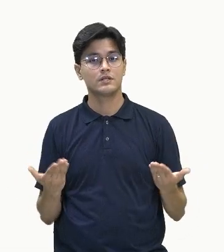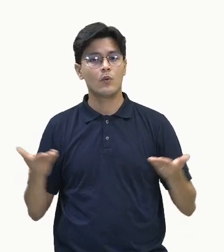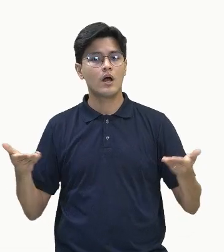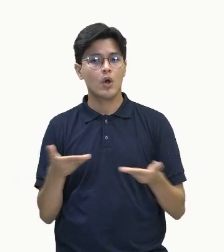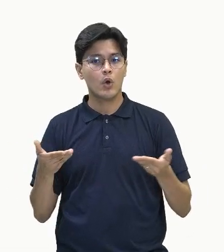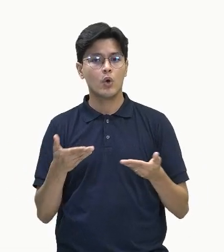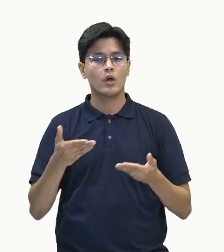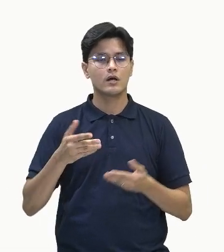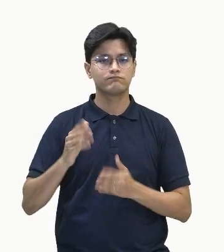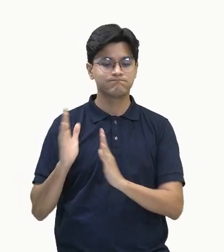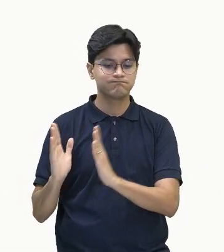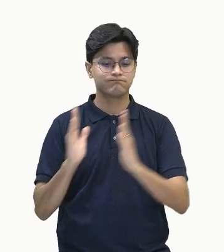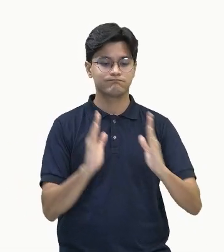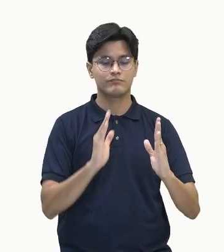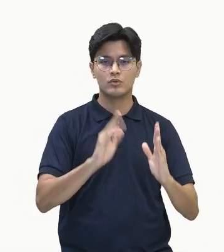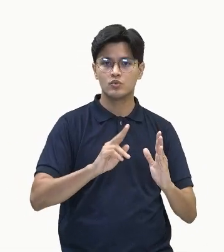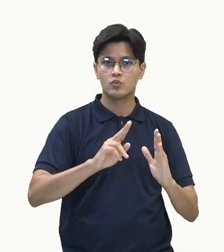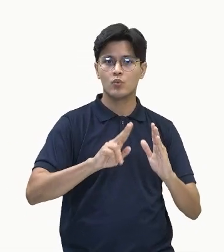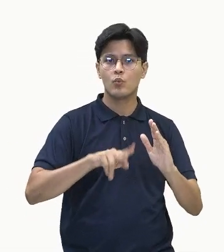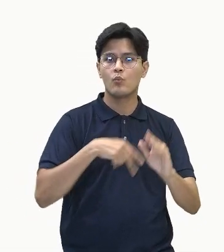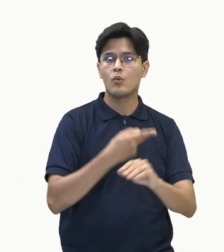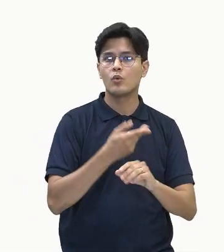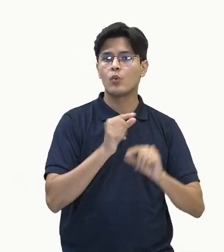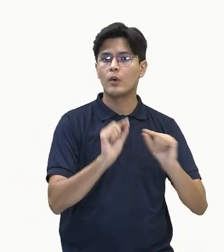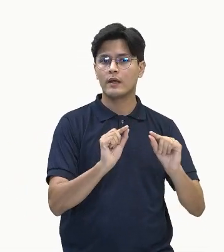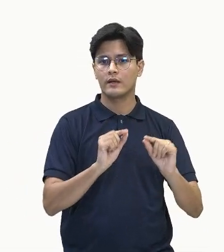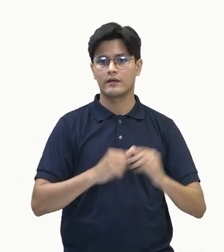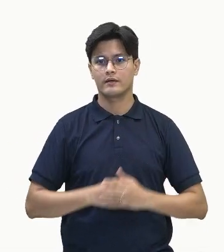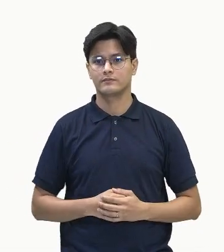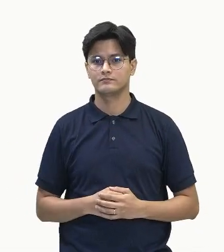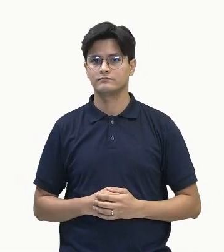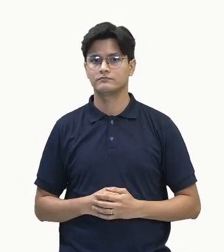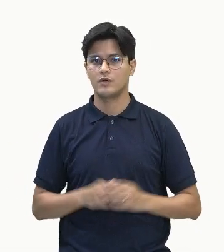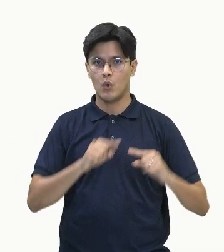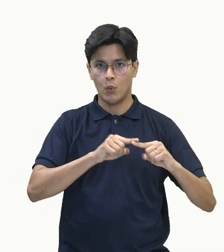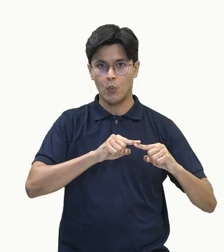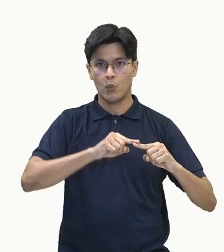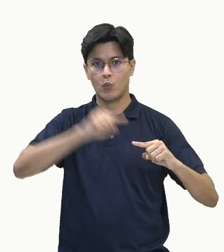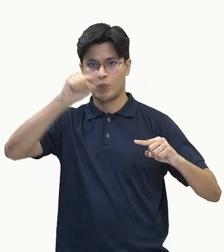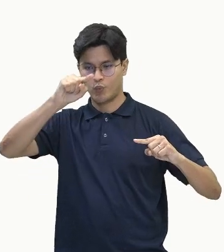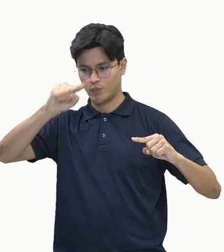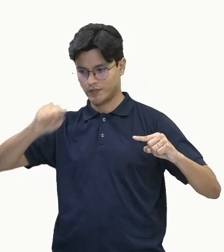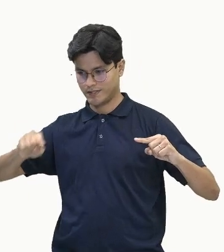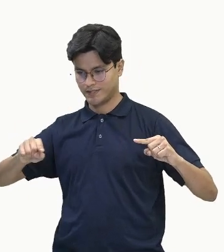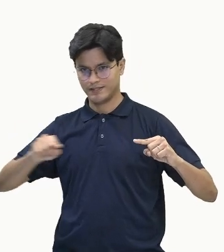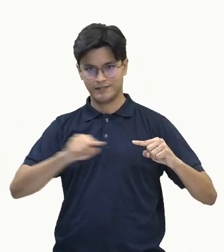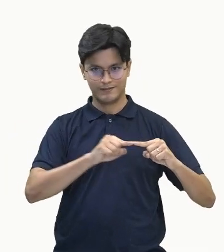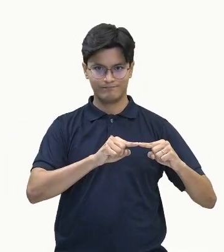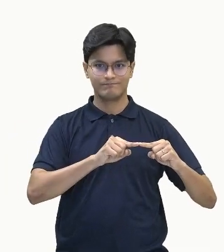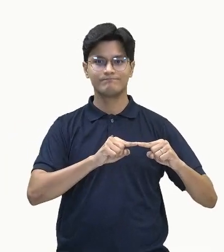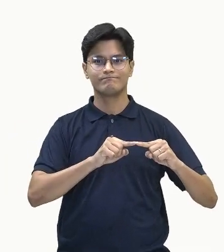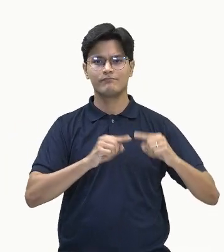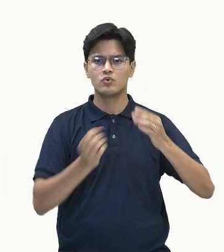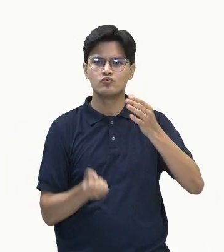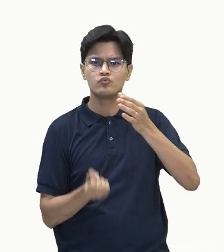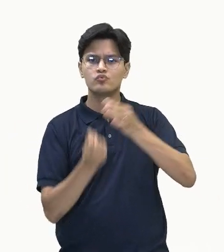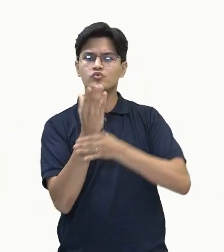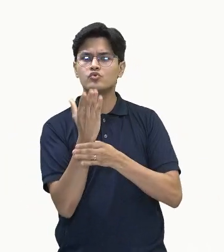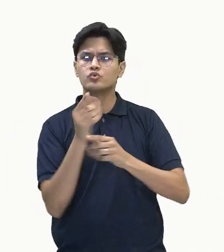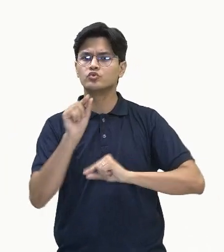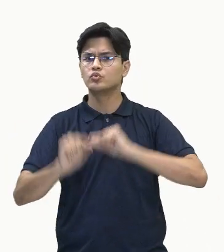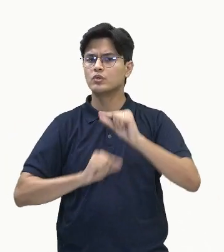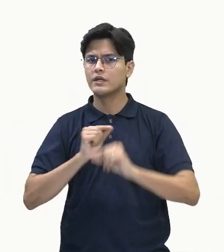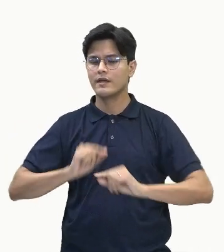próximo passo é unirmos os pontos. E está aí. Quando a gente unir esses pontos, logicamente,